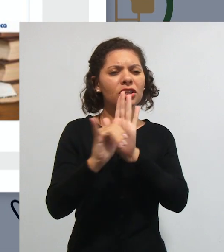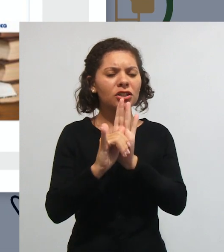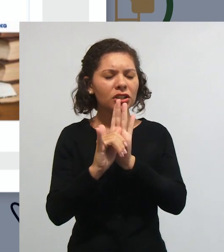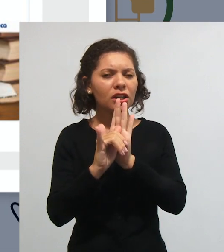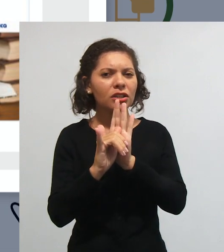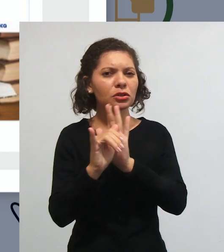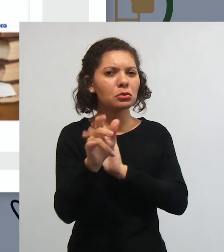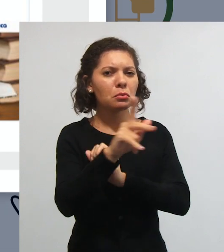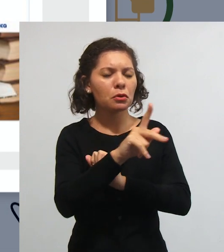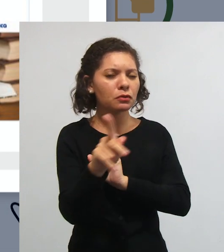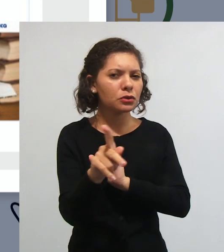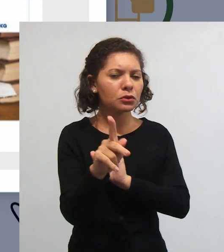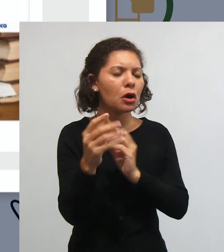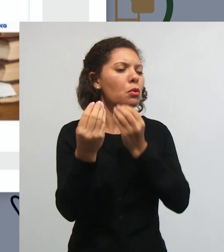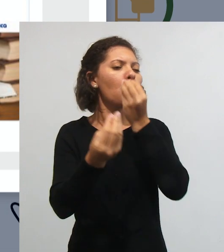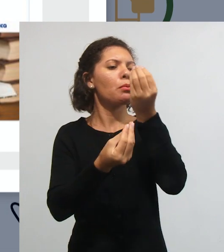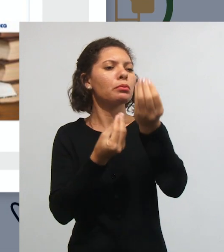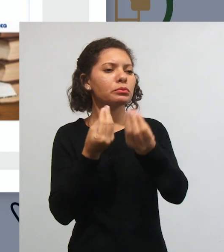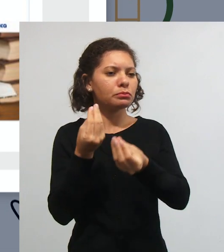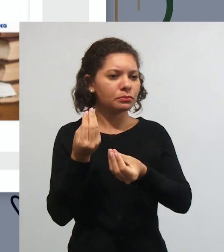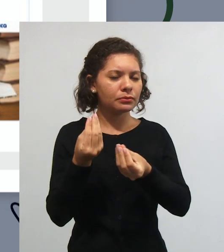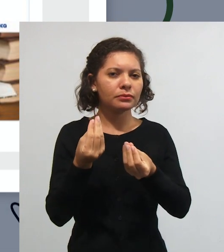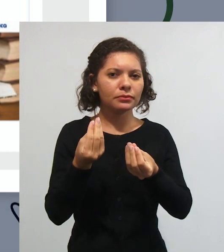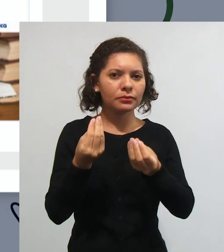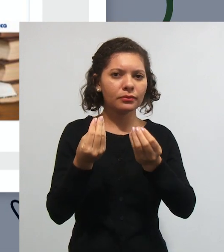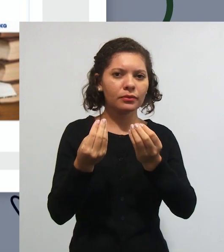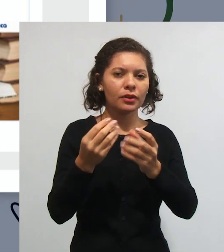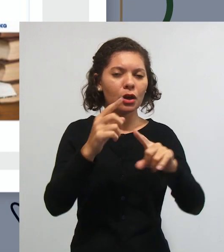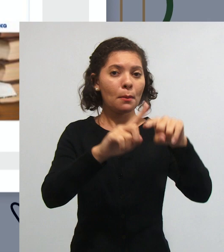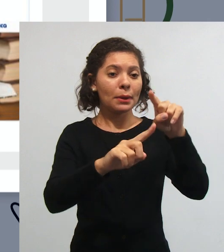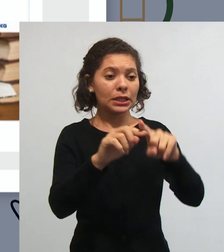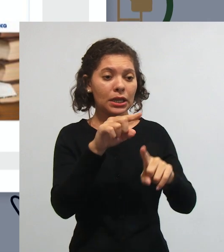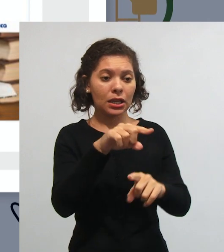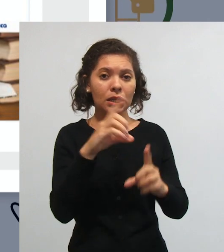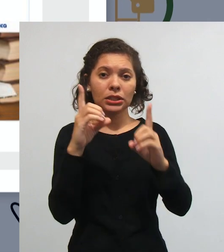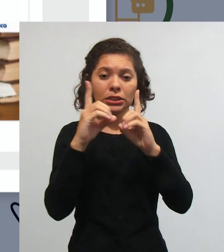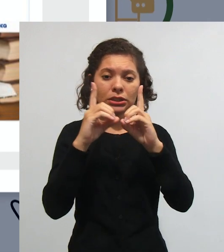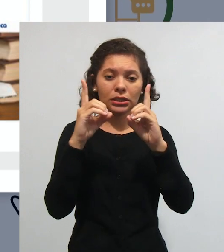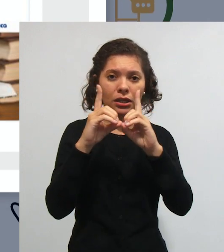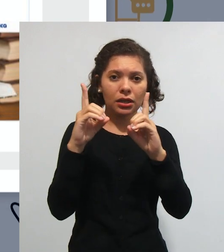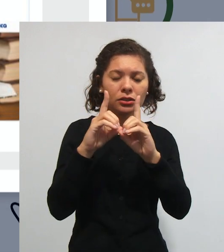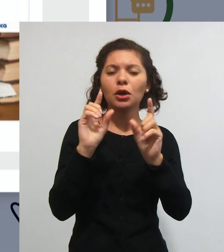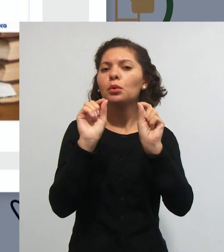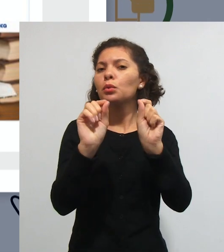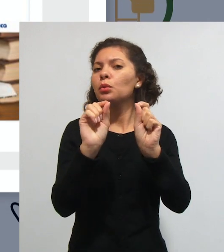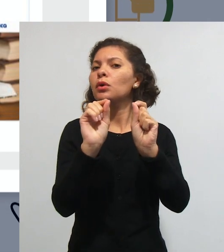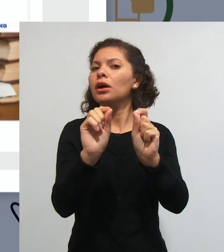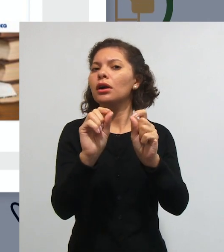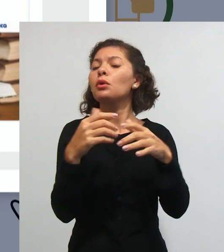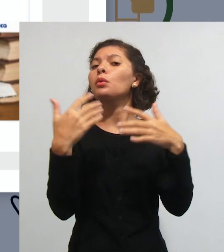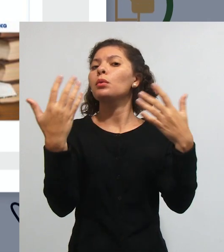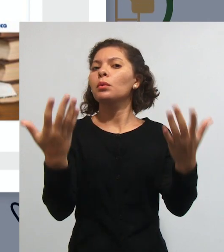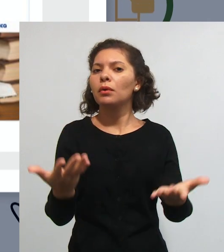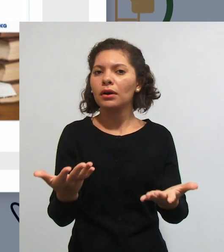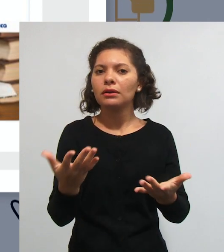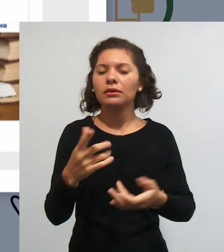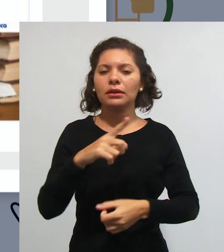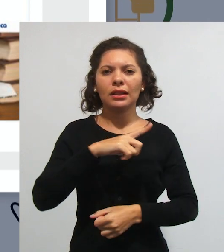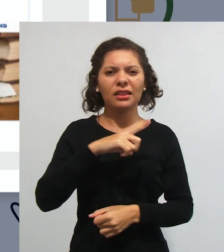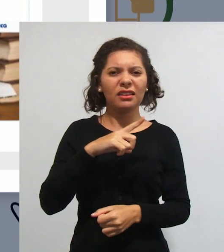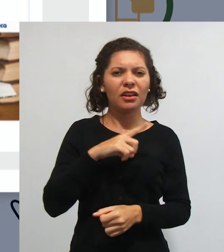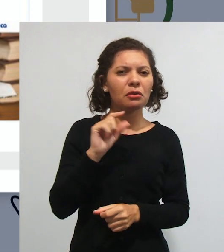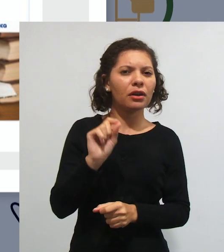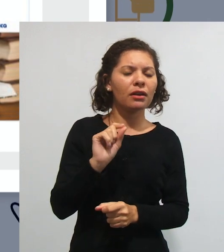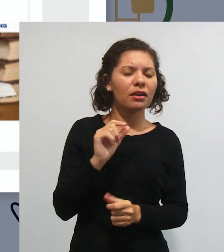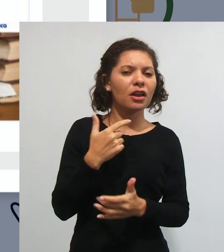essa identidade docente é como? Esse material didático, que material didático é esse? É um